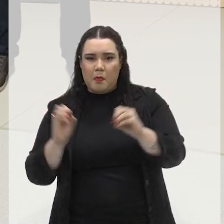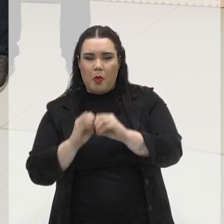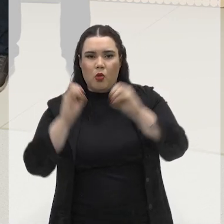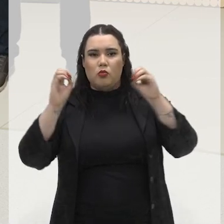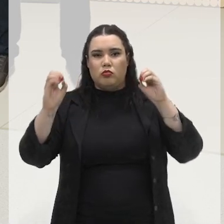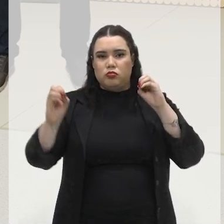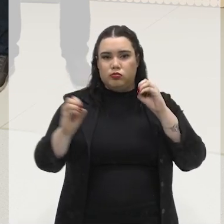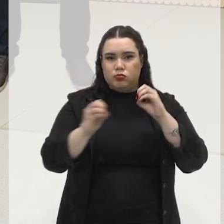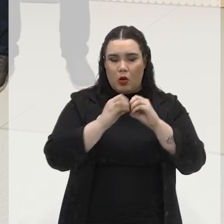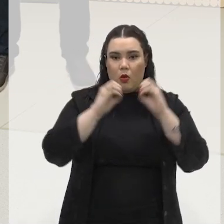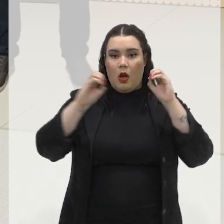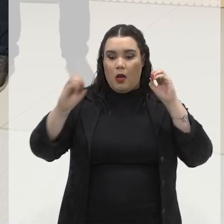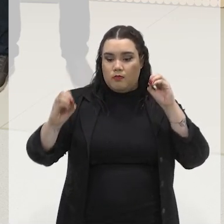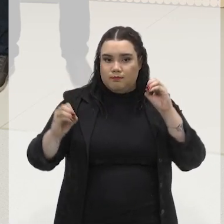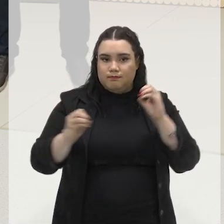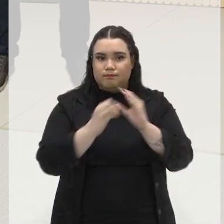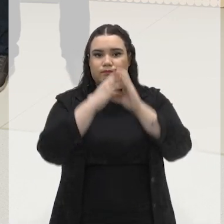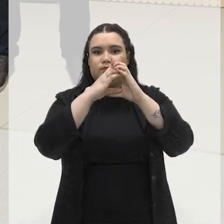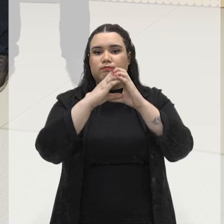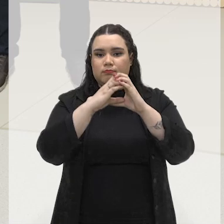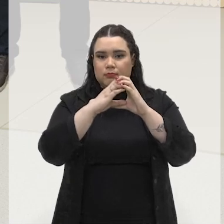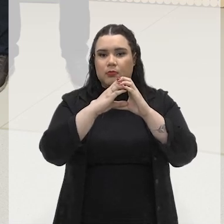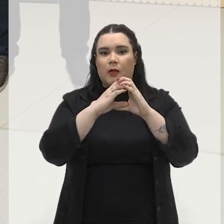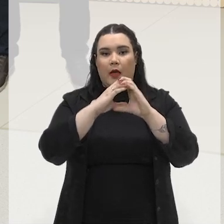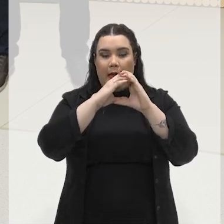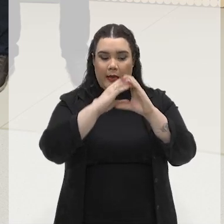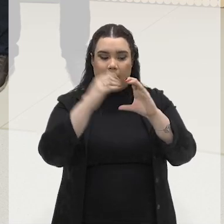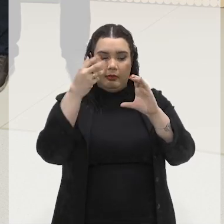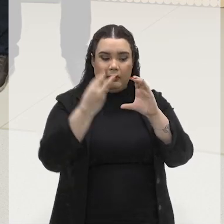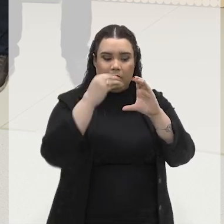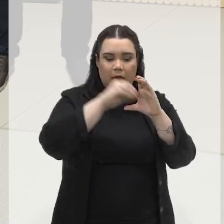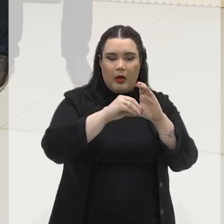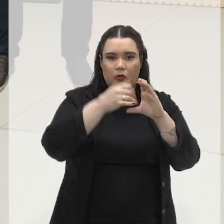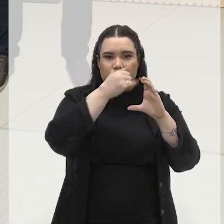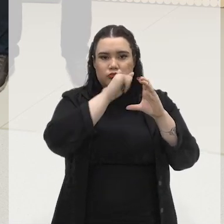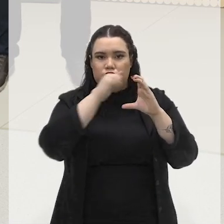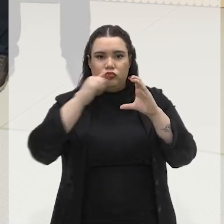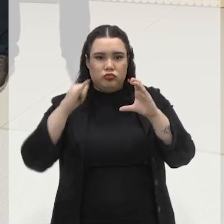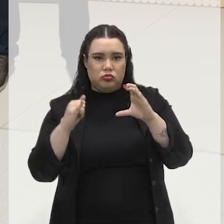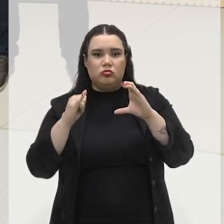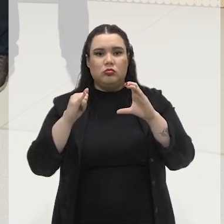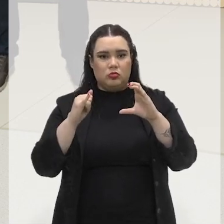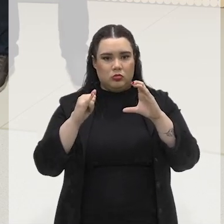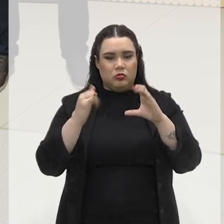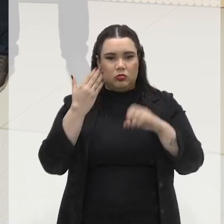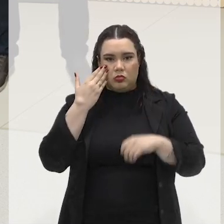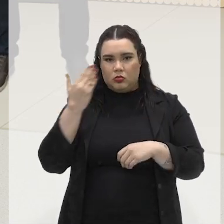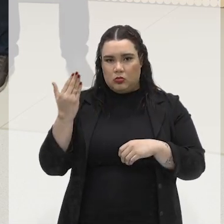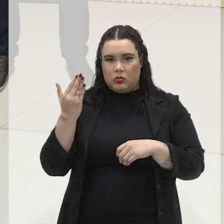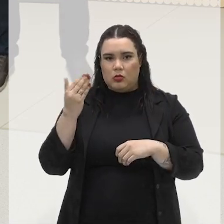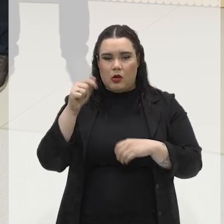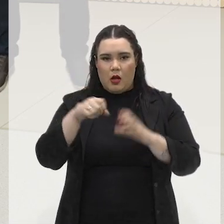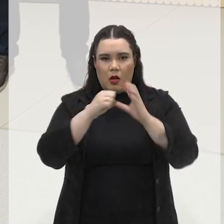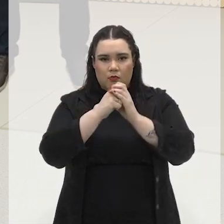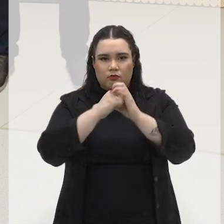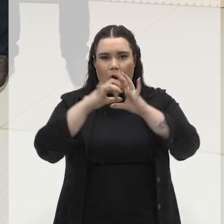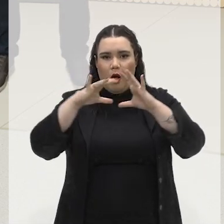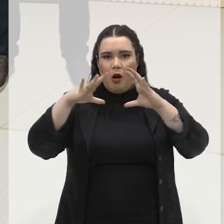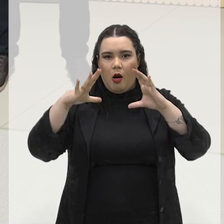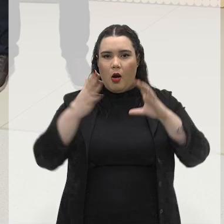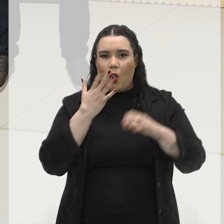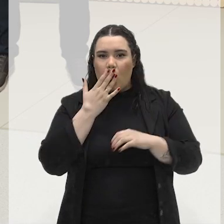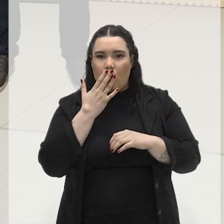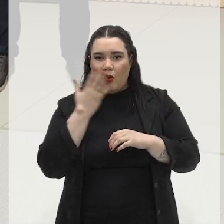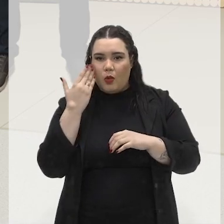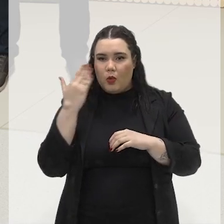colidir, eles vão se fundir e vão gerar energia, tá, pessoal? A energia está sendo retratada aí por essa grande luminosidade, tá,